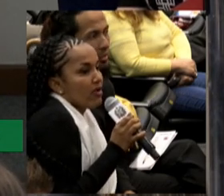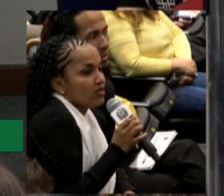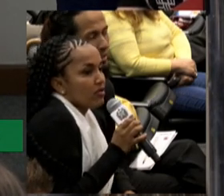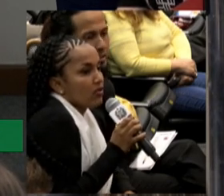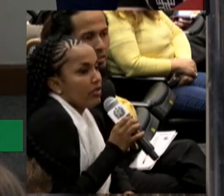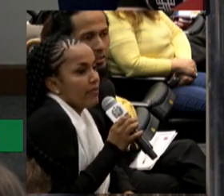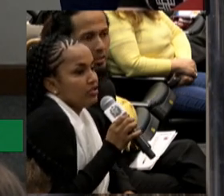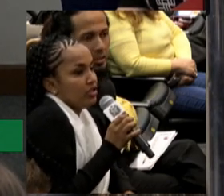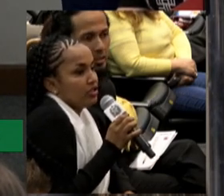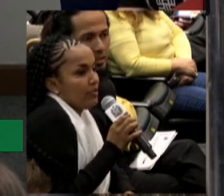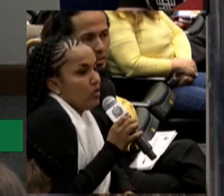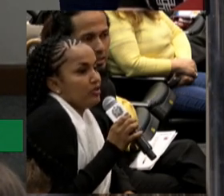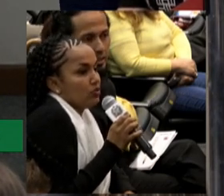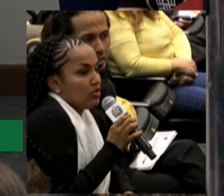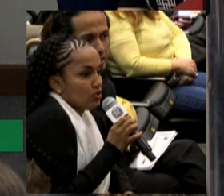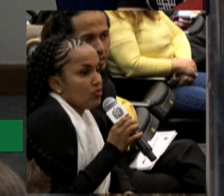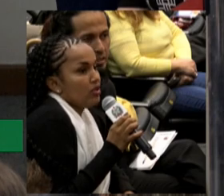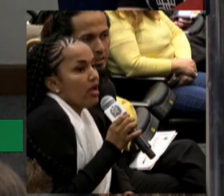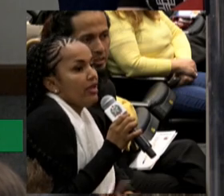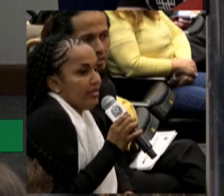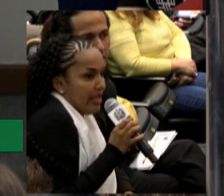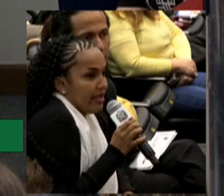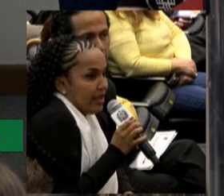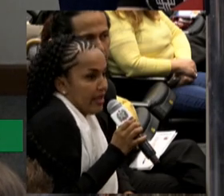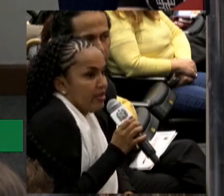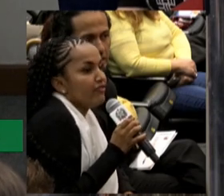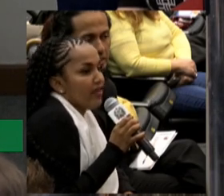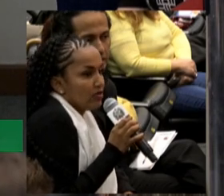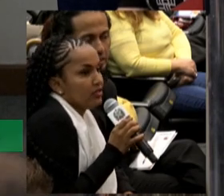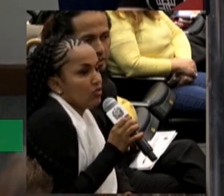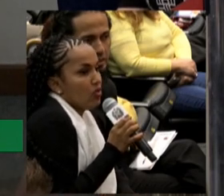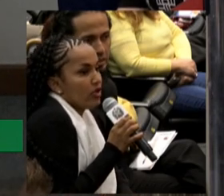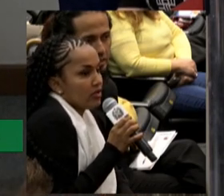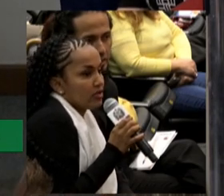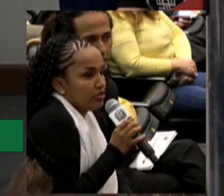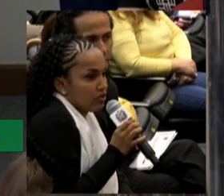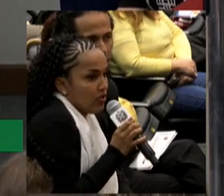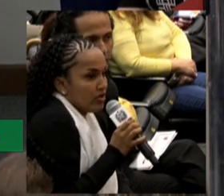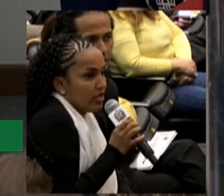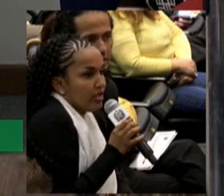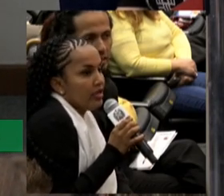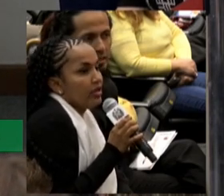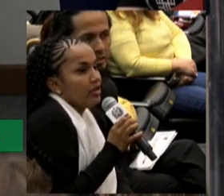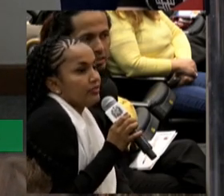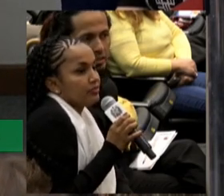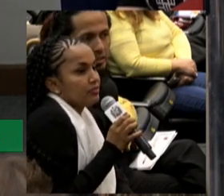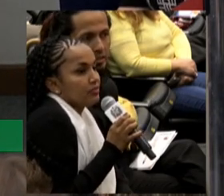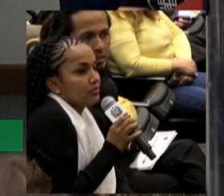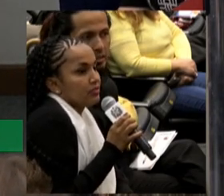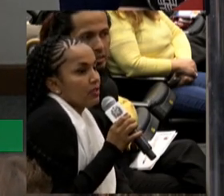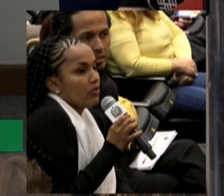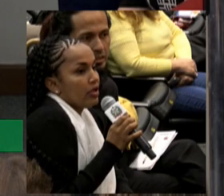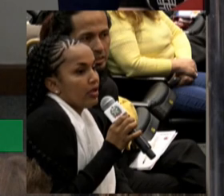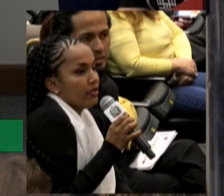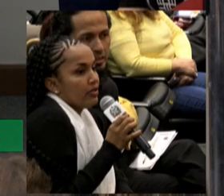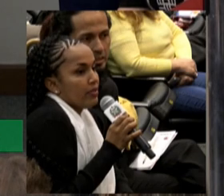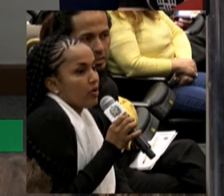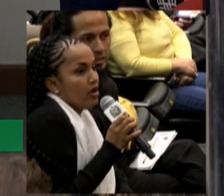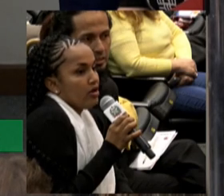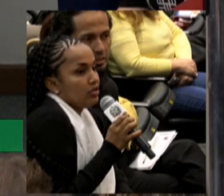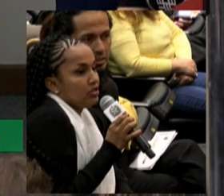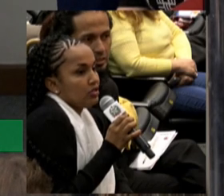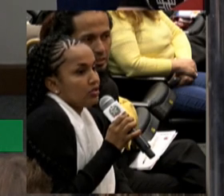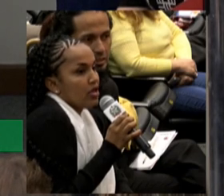uma formação que contemple a gente que é uma pessoa surda e negra. Falta dentro do currículo essas questões, né? Porque, por